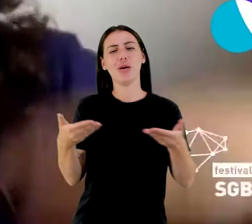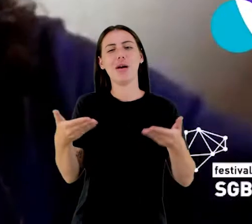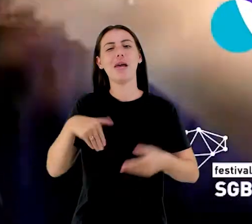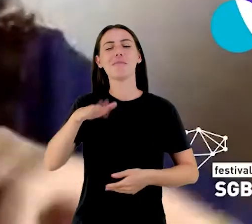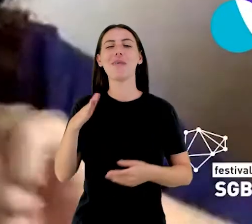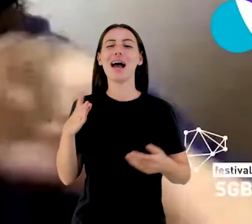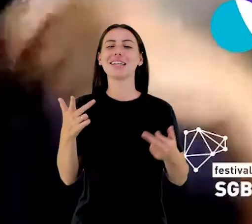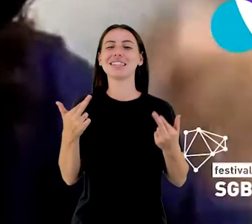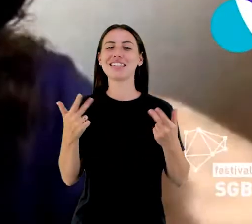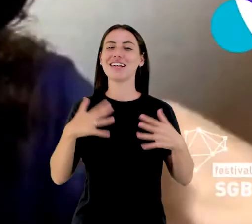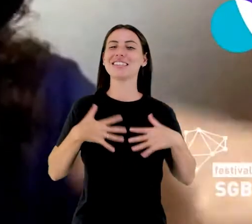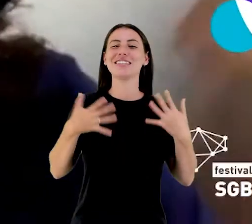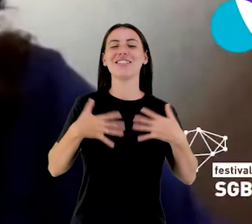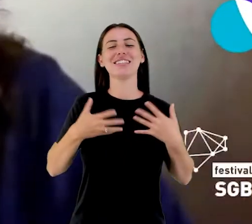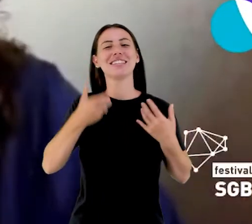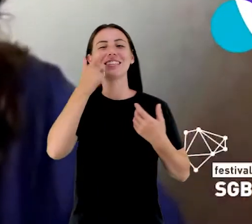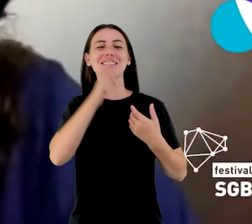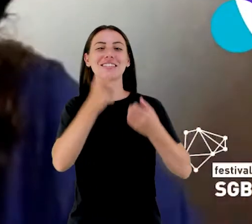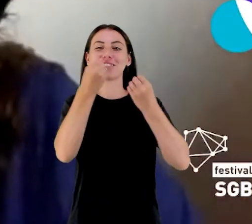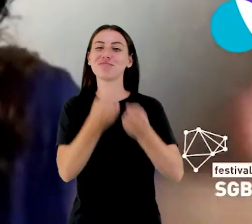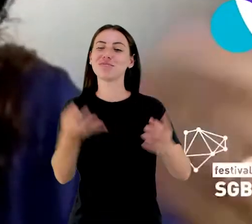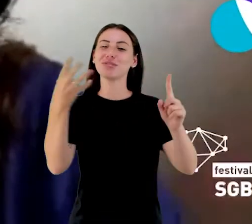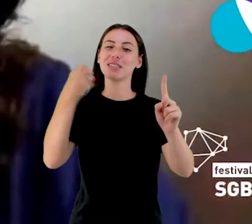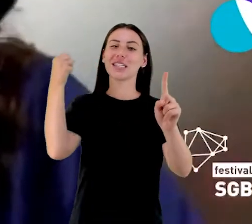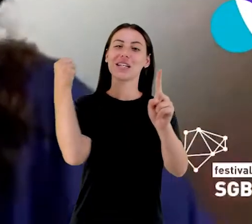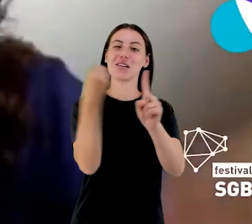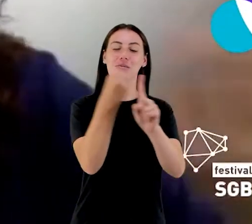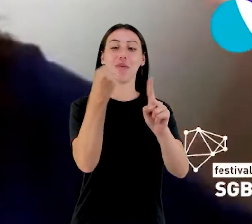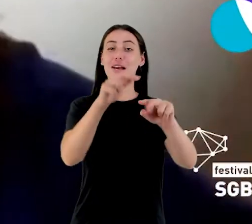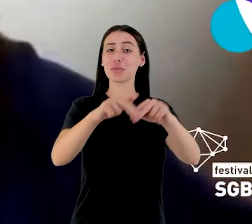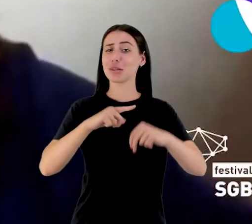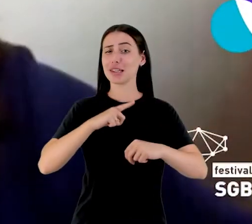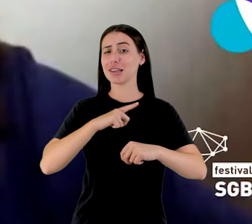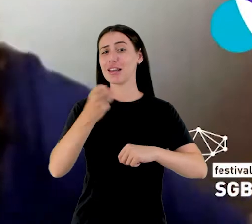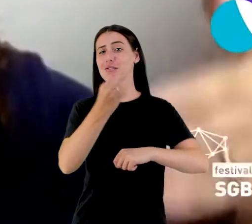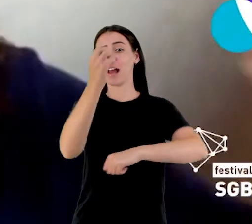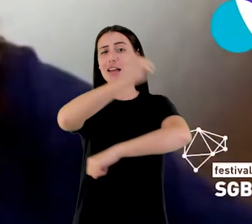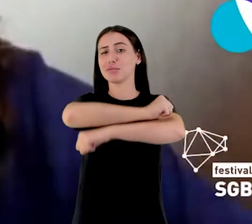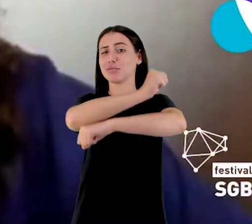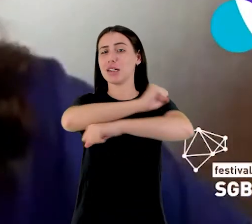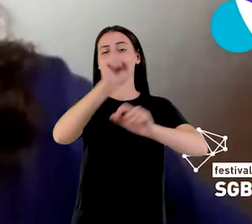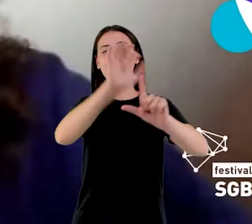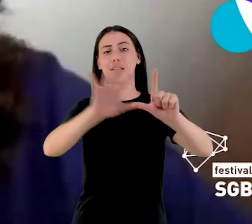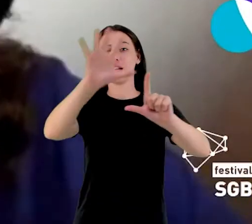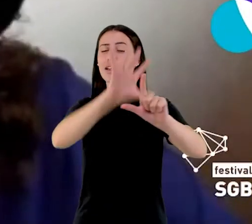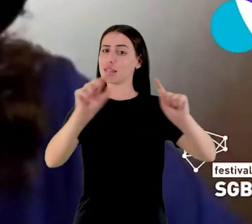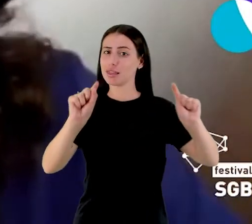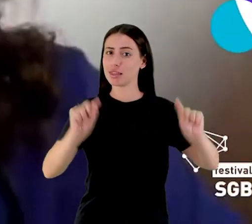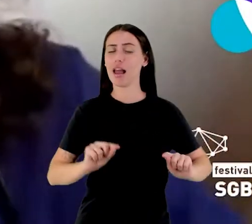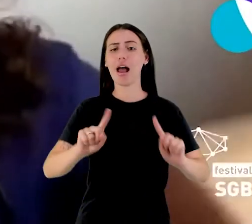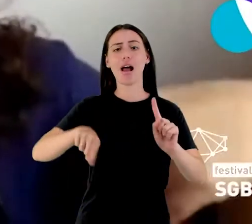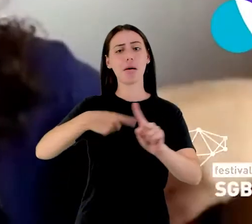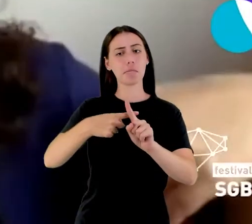e alinhado com os parceiros comerciais. O filme tem a parceria comercial da Globo News, do Canal